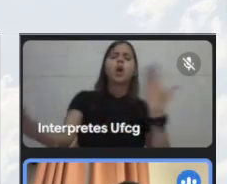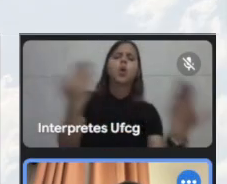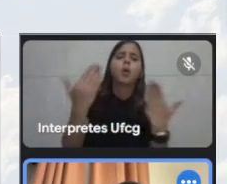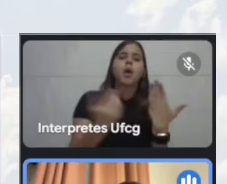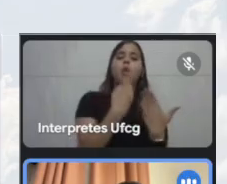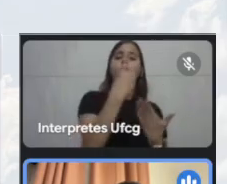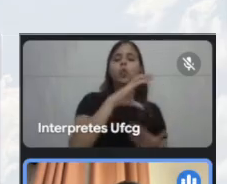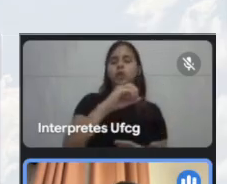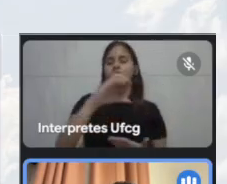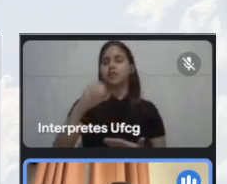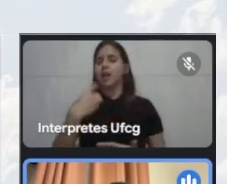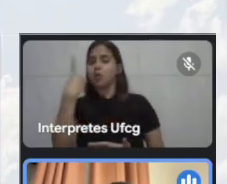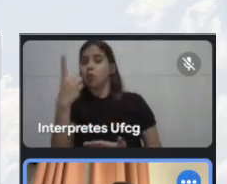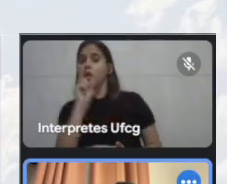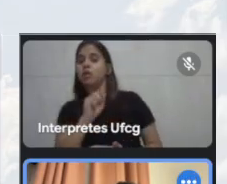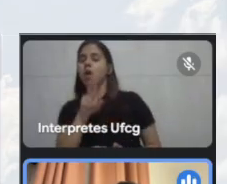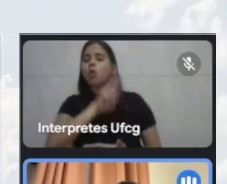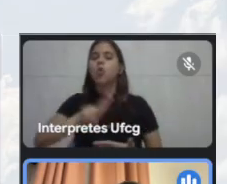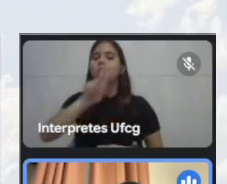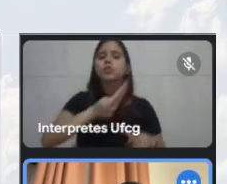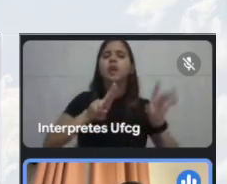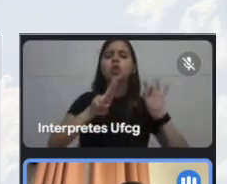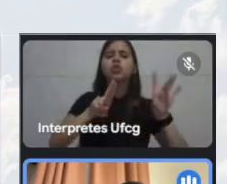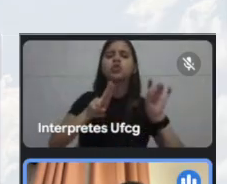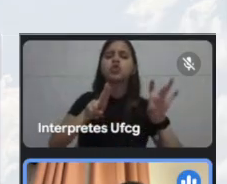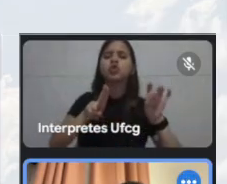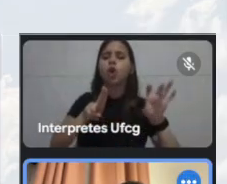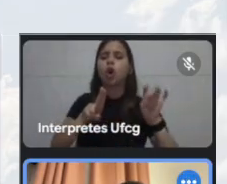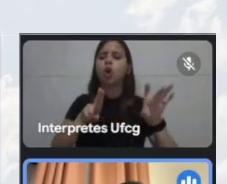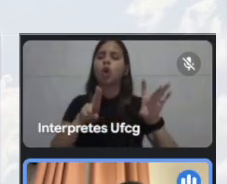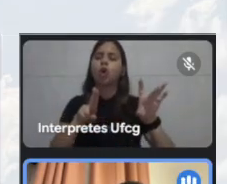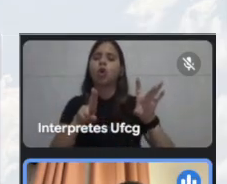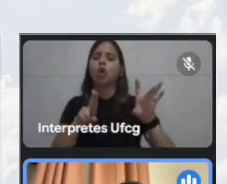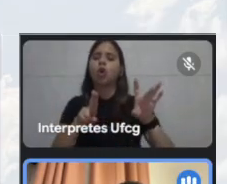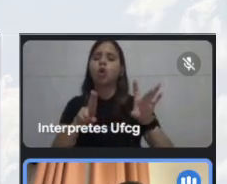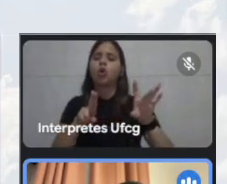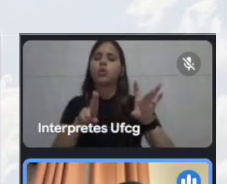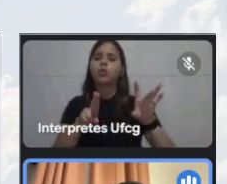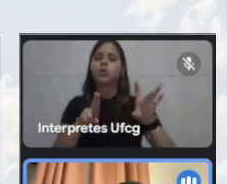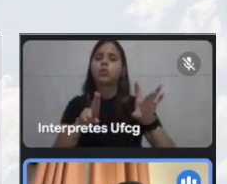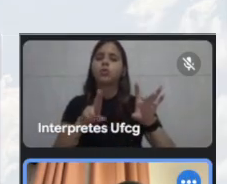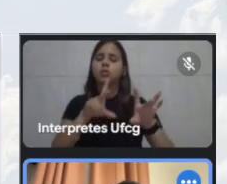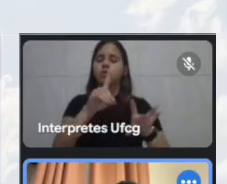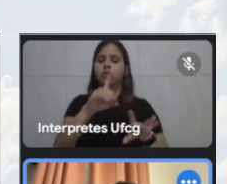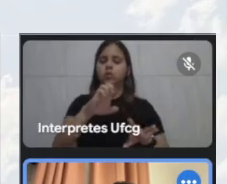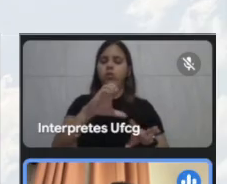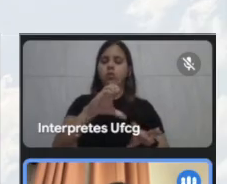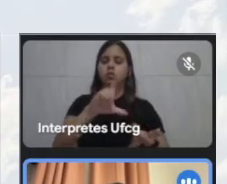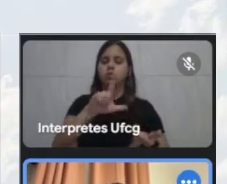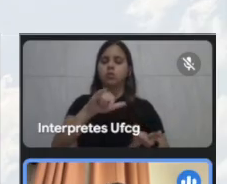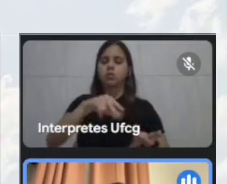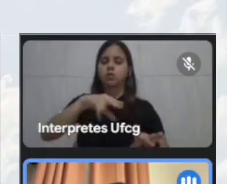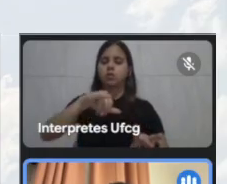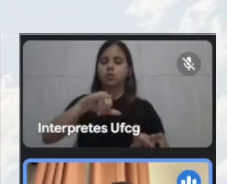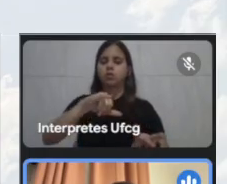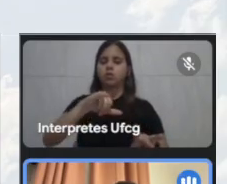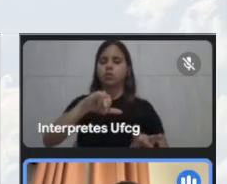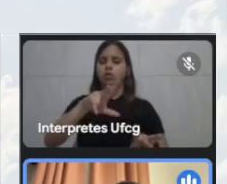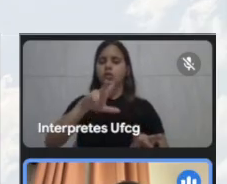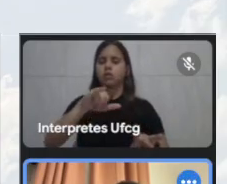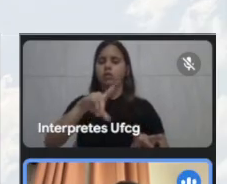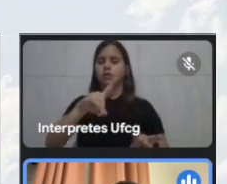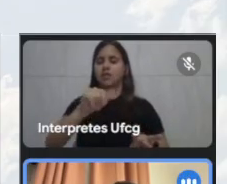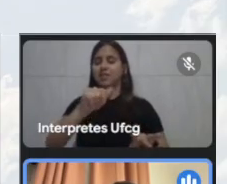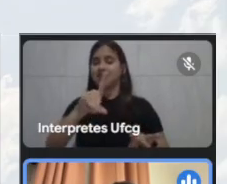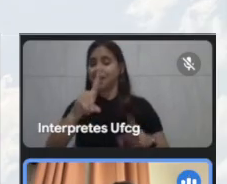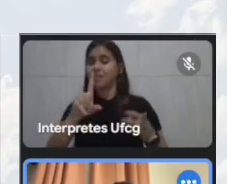1001, que seria utilizando apenas a variável de declividade e de zona de expansão